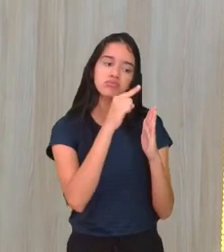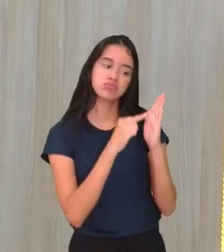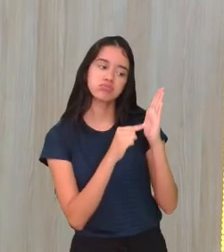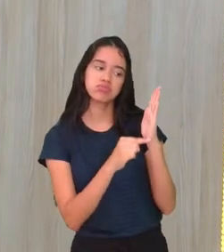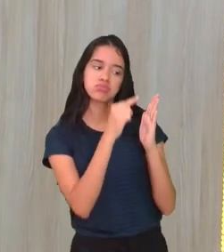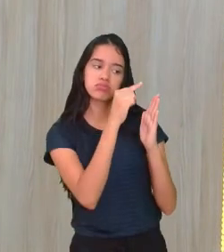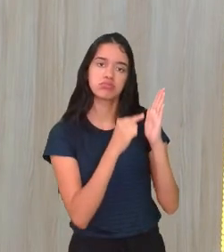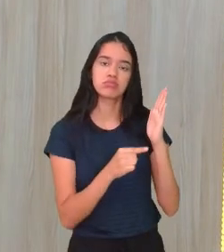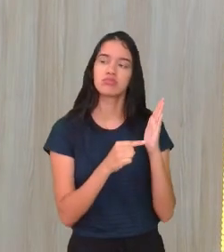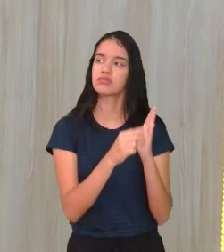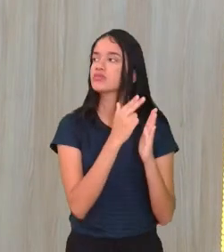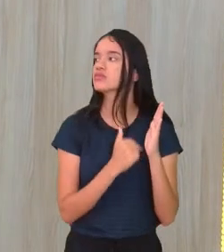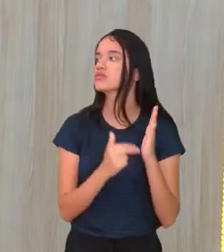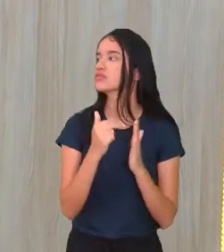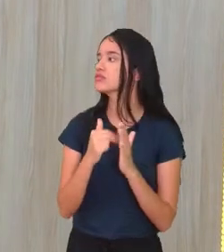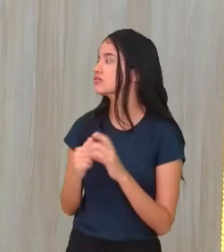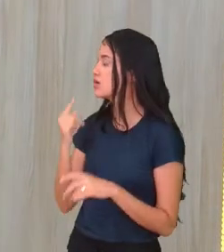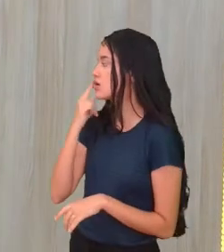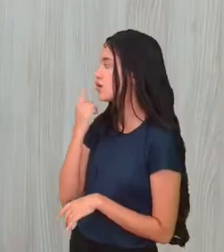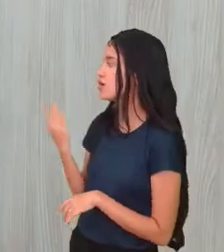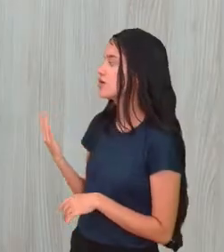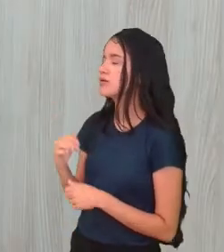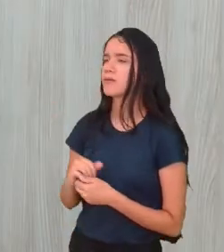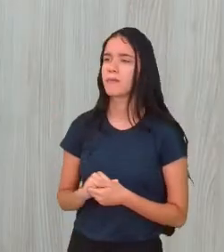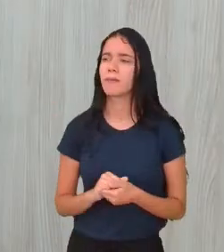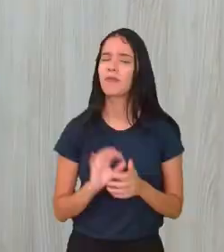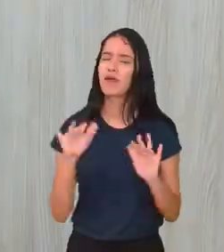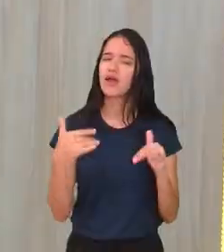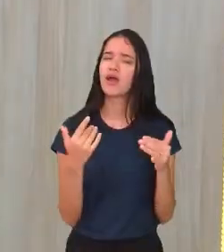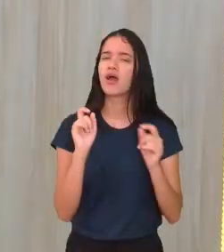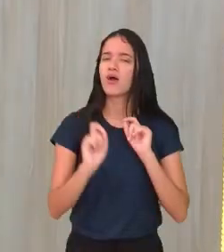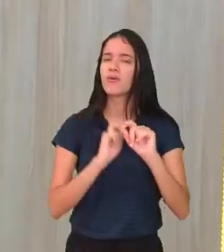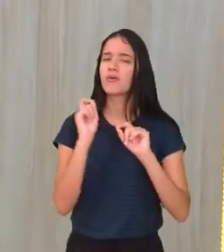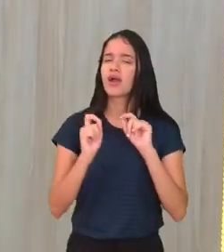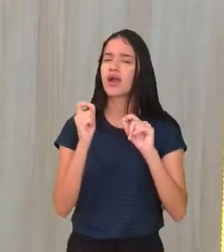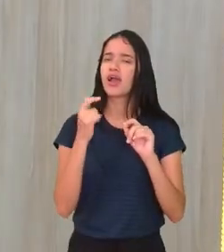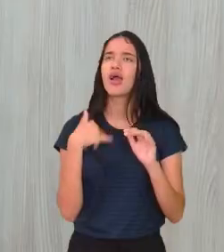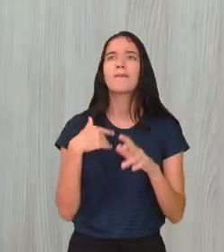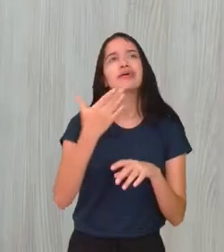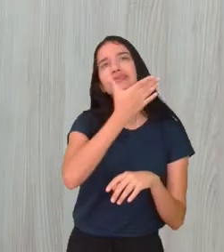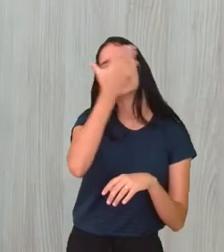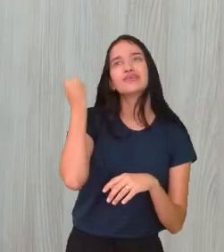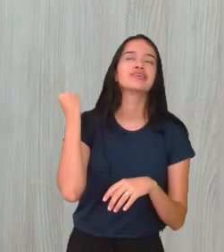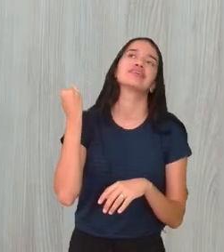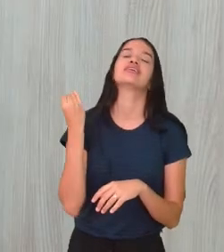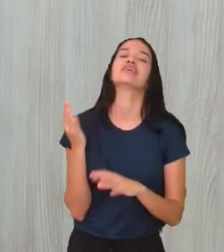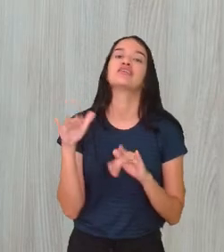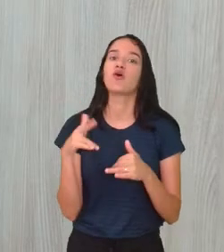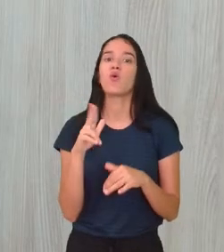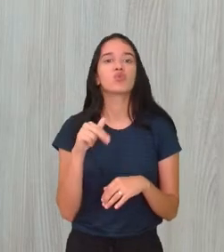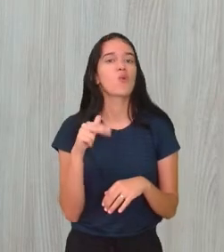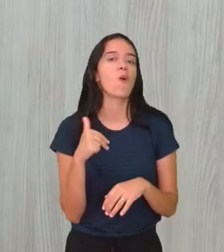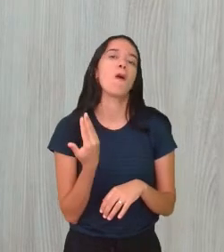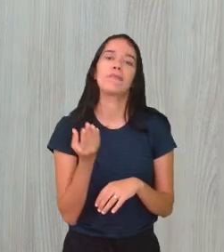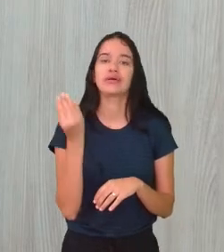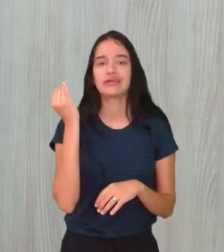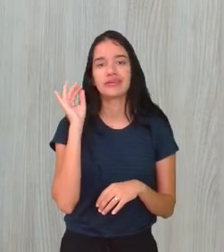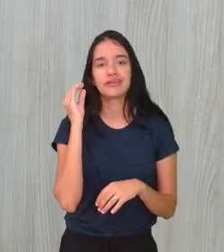Já utilizou essa, professora? São 9 pontos na tela, né? Já, mas eu me esqueci, aí nunca mais eu